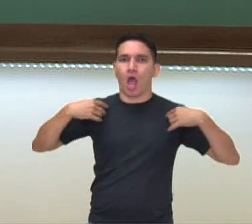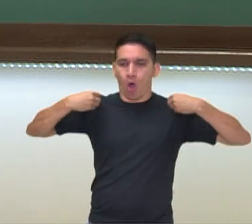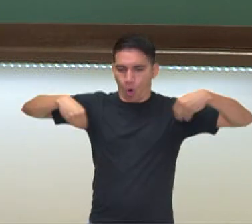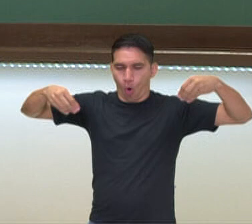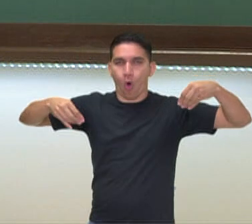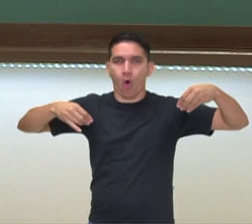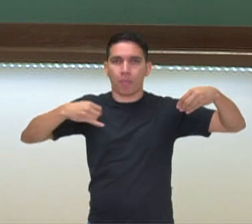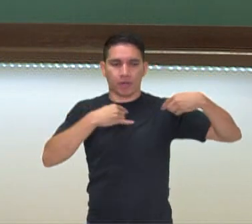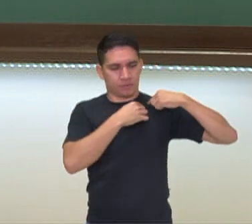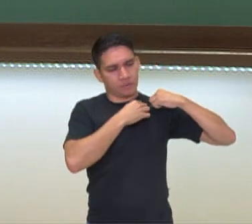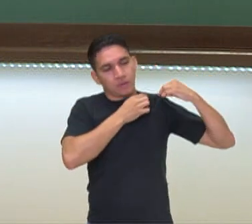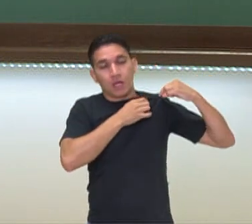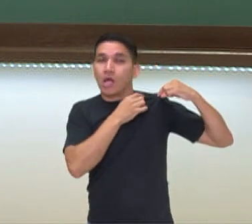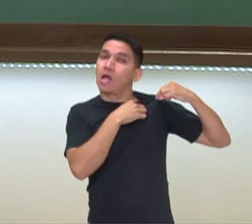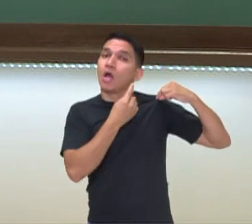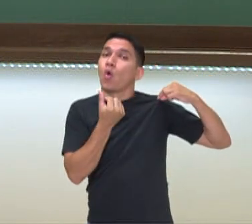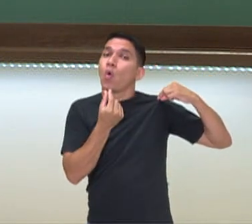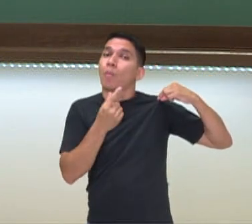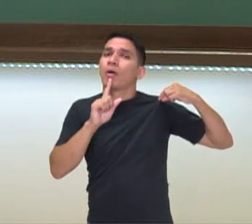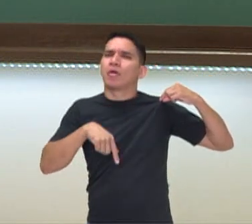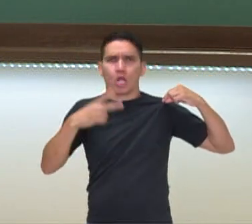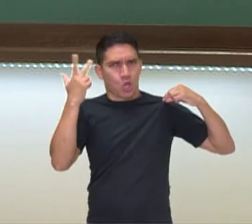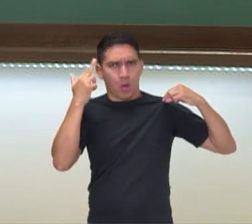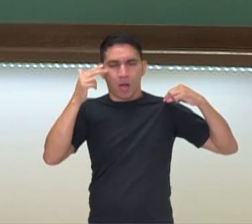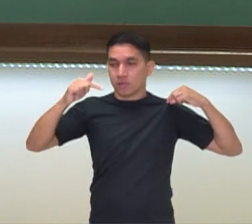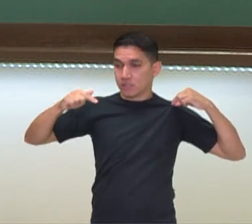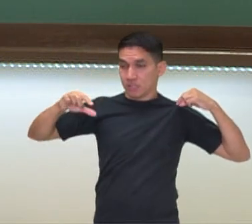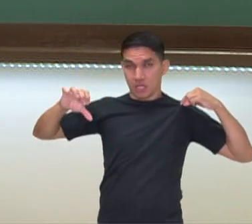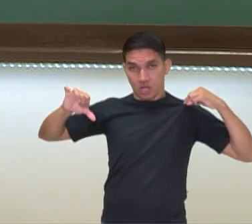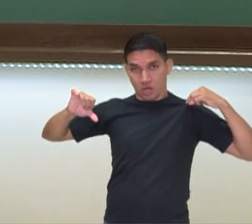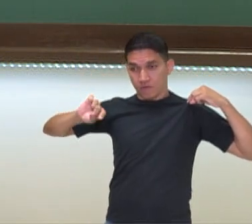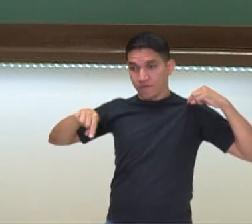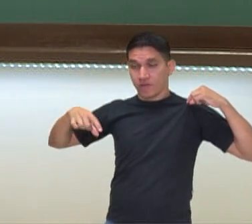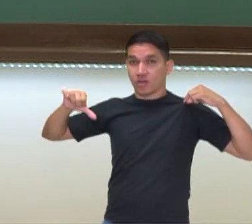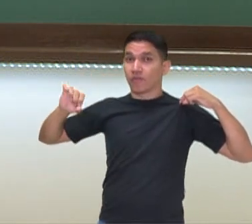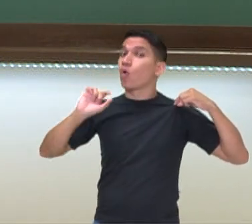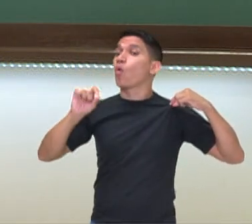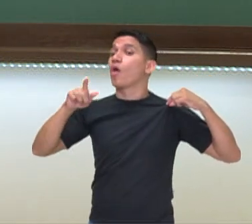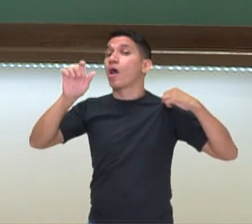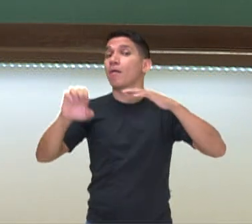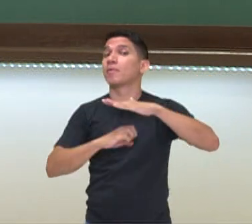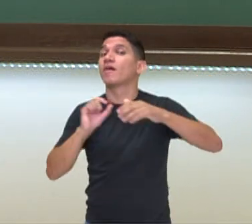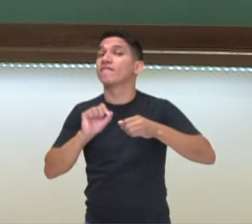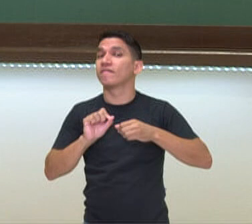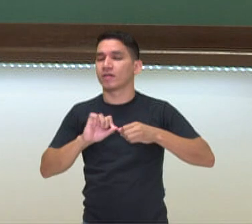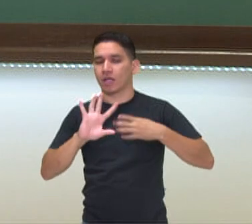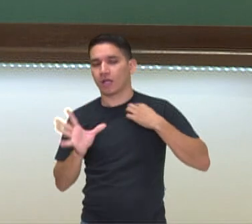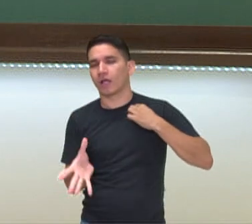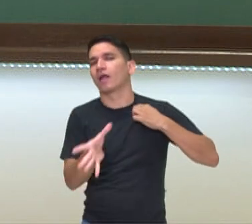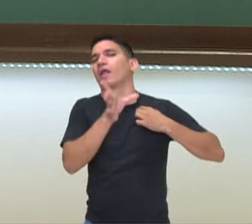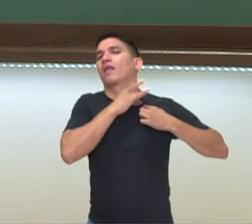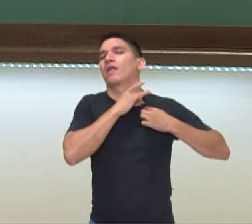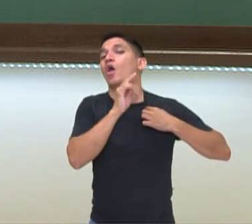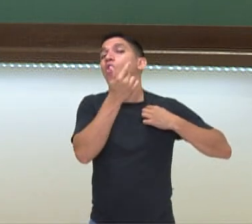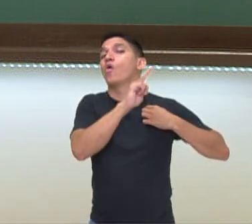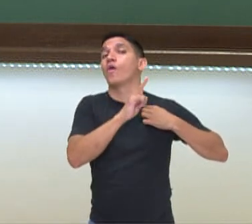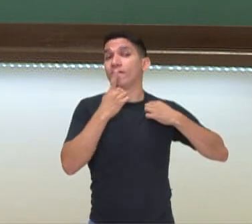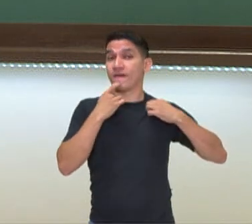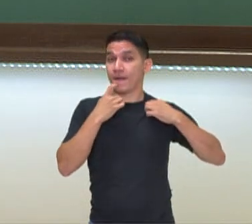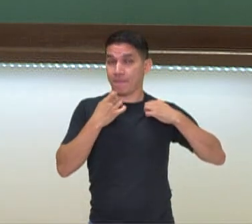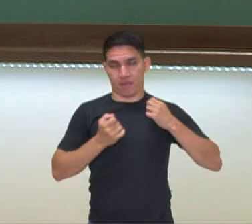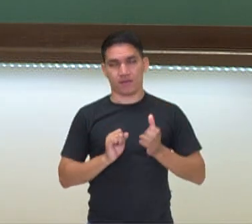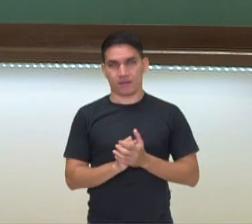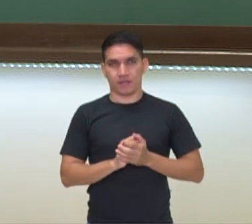cujo preço normal era de R$ 79,90. O que a empresa fez? Ela colocou uma etiqueta vermelha